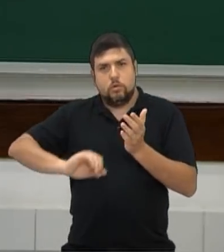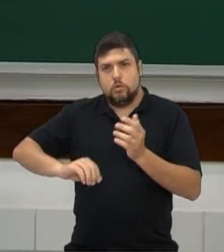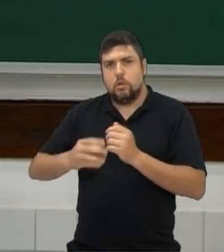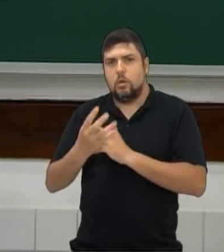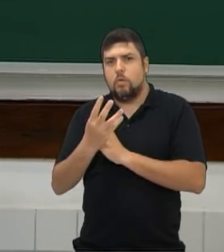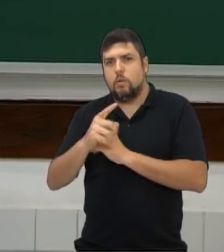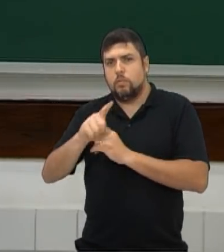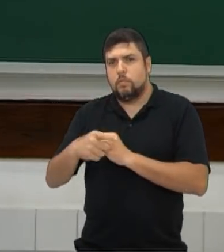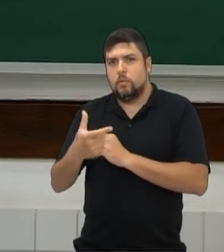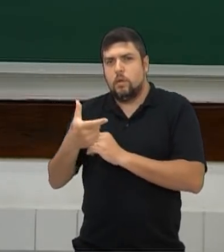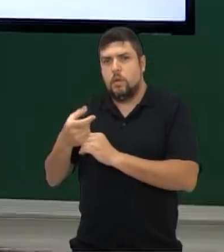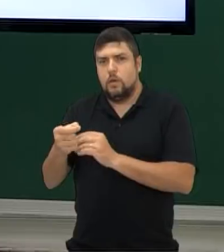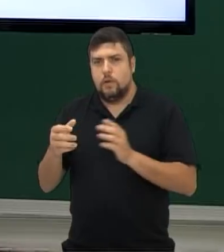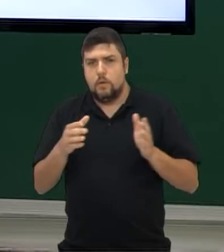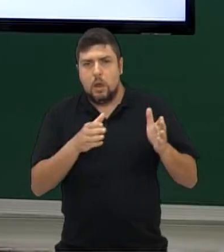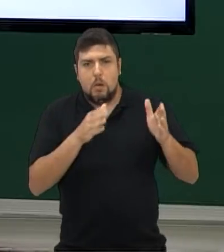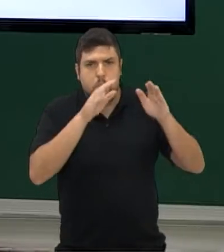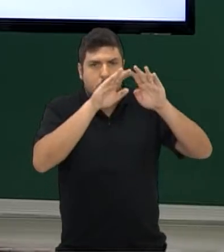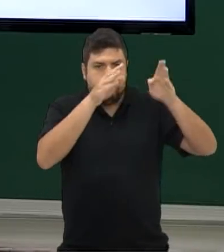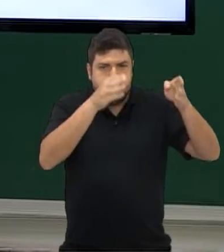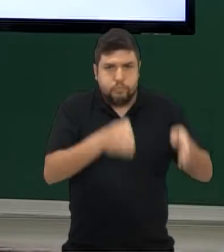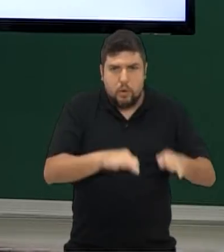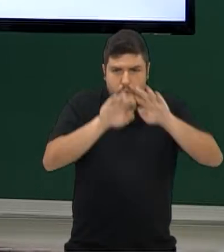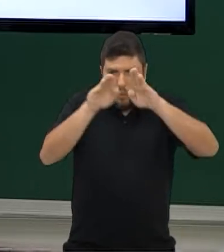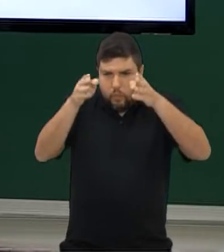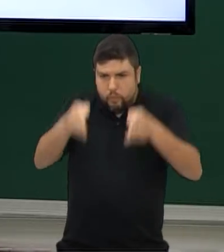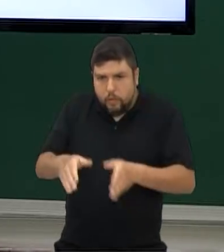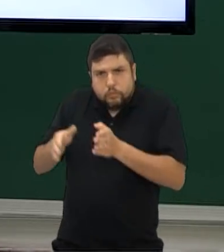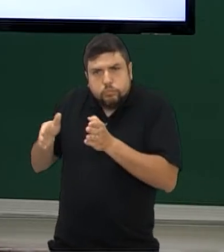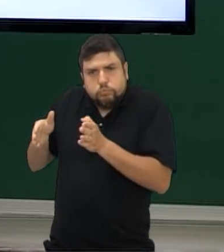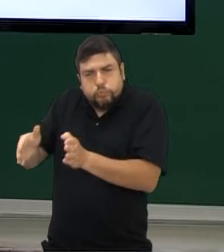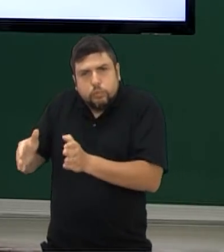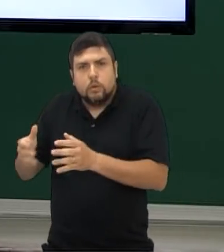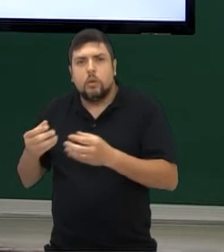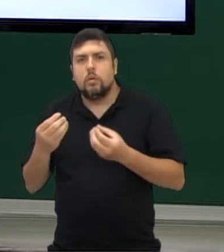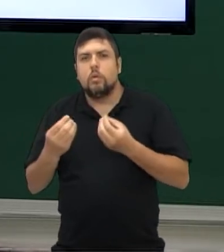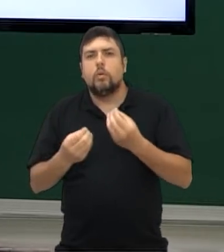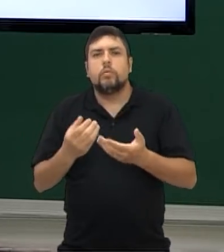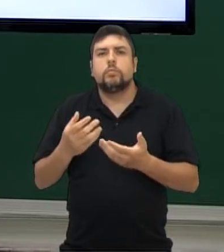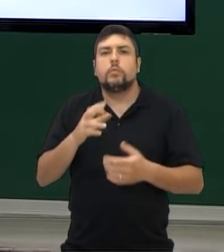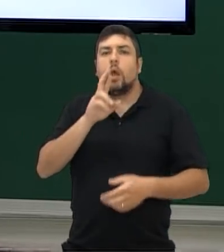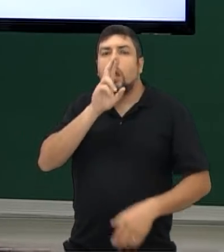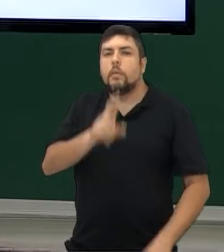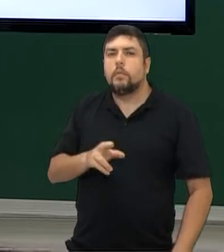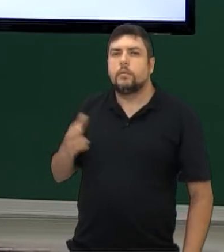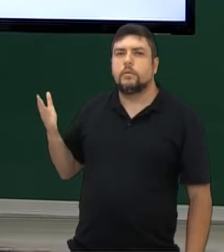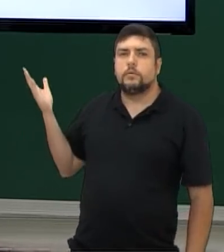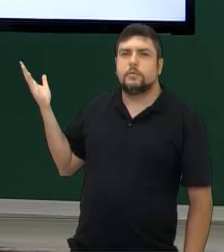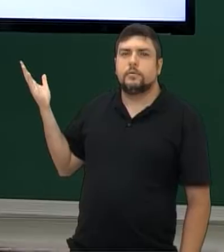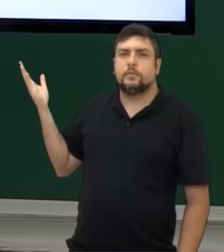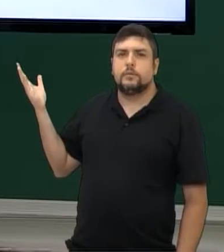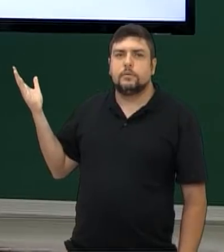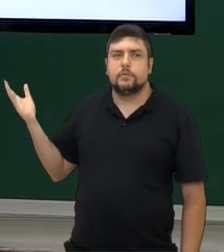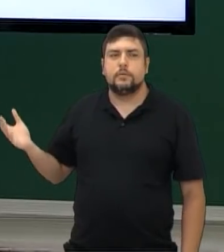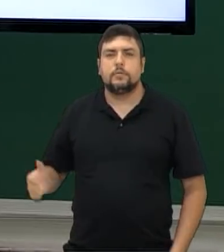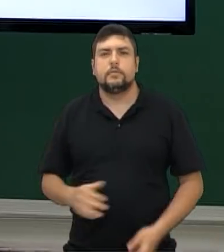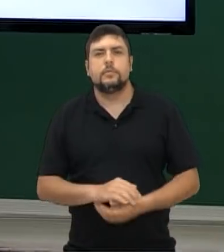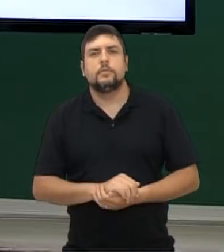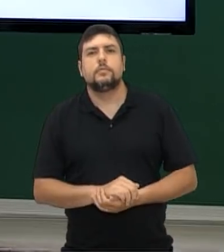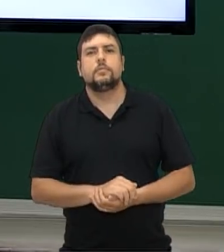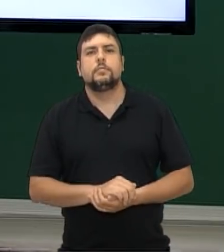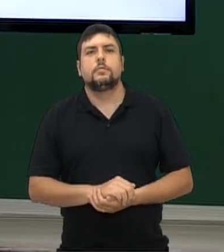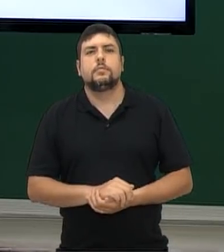4,20 dos comprimentos ali dos armários e da estante, que vai dar 80 centímetros. Então, a resposta